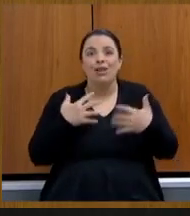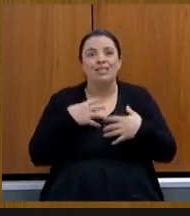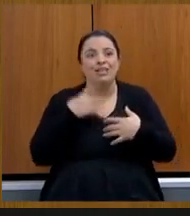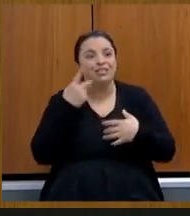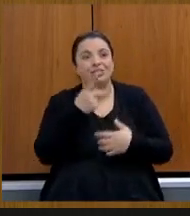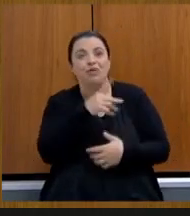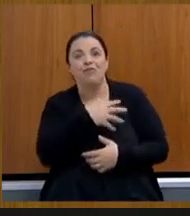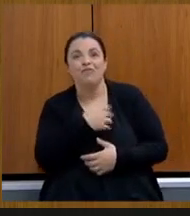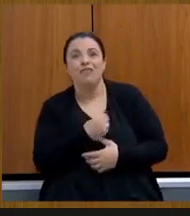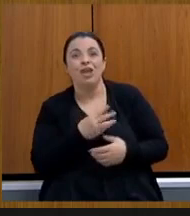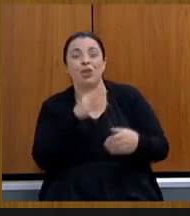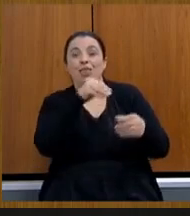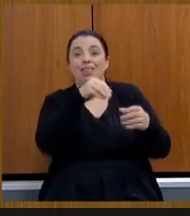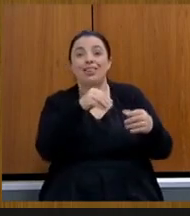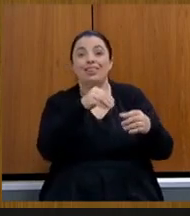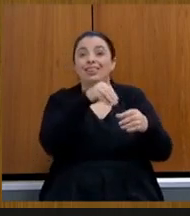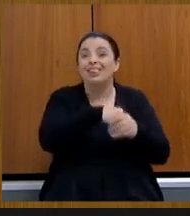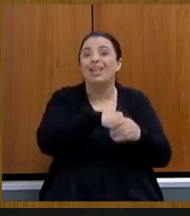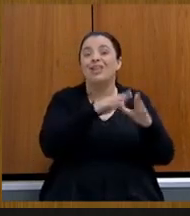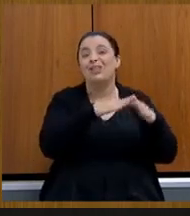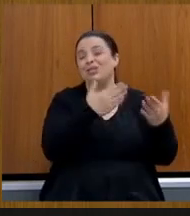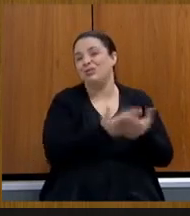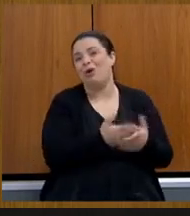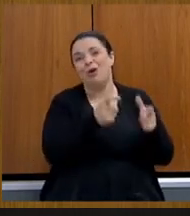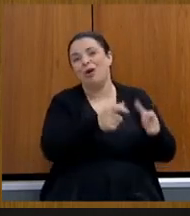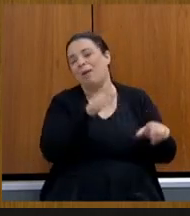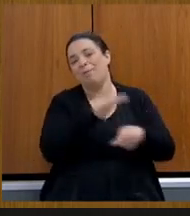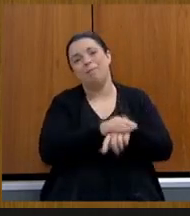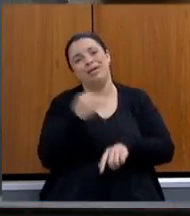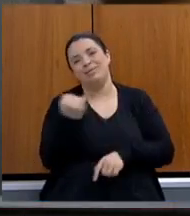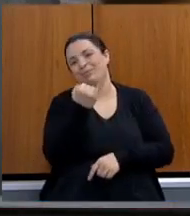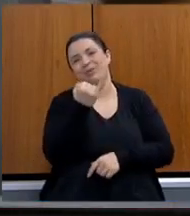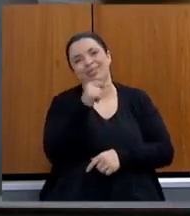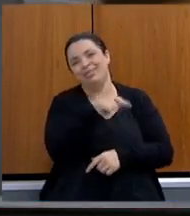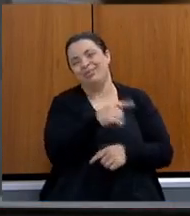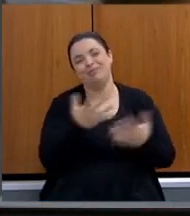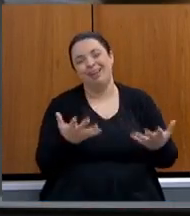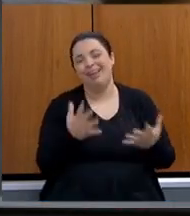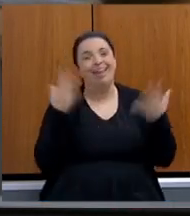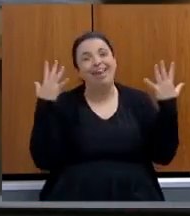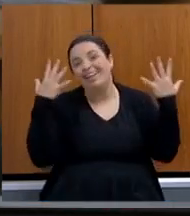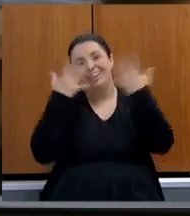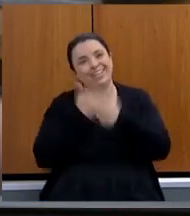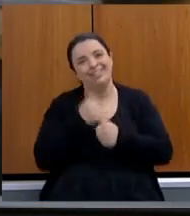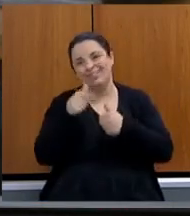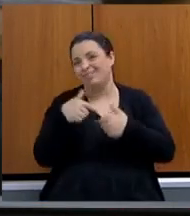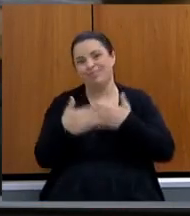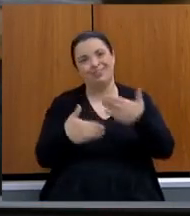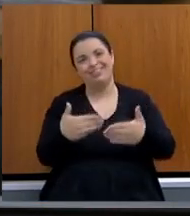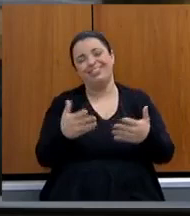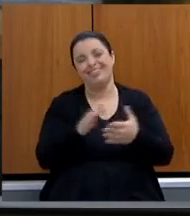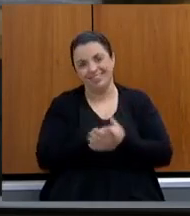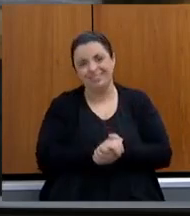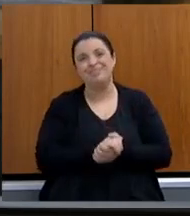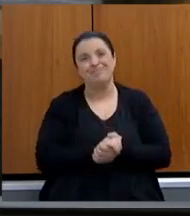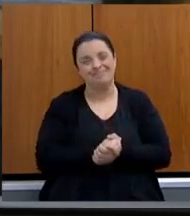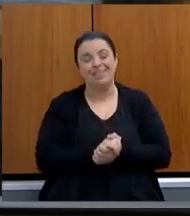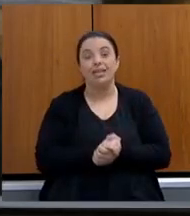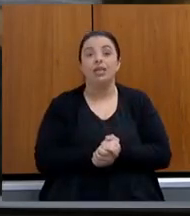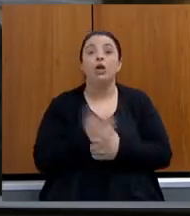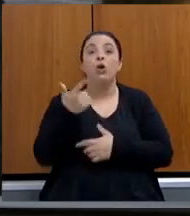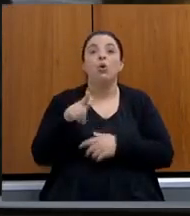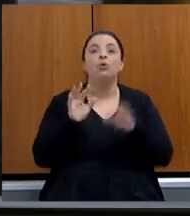dela no lugar que eram mais lugar mais importante para ele né é lindo demais esse processo sobre o trilhas de